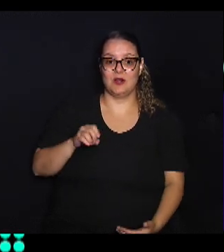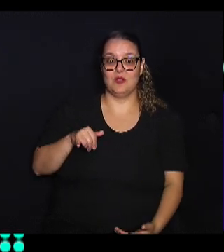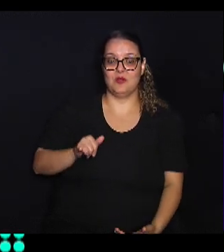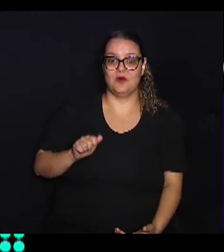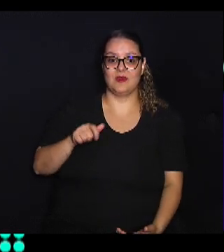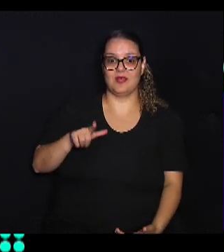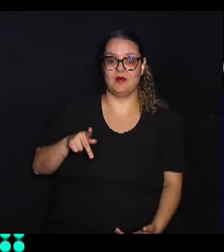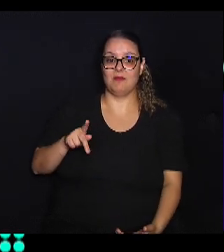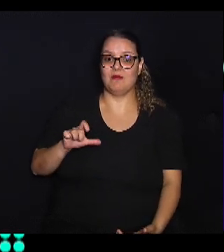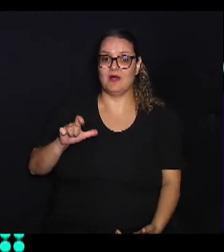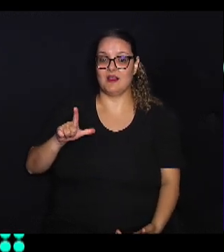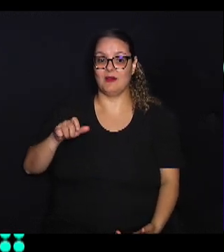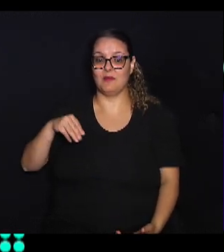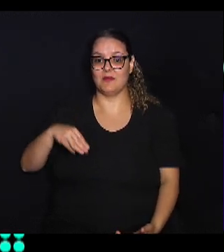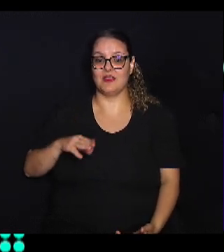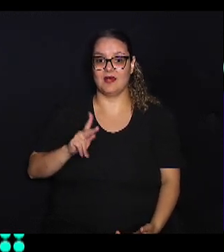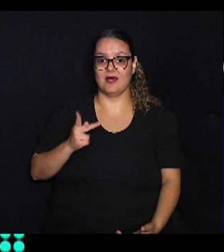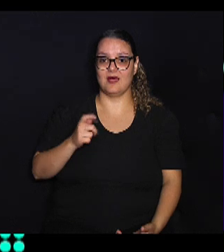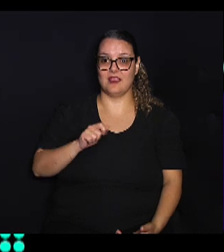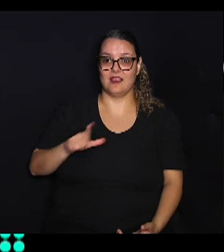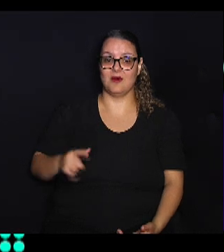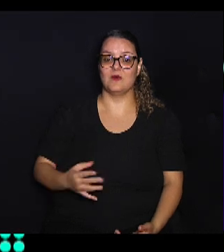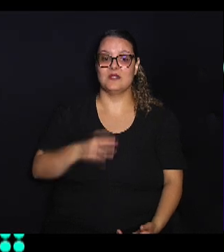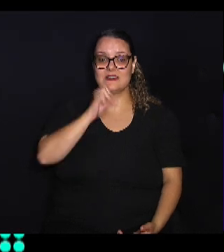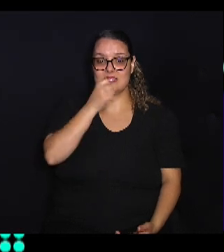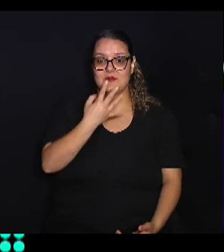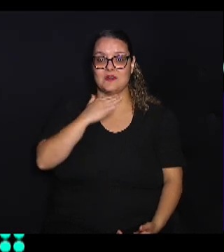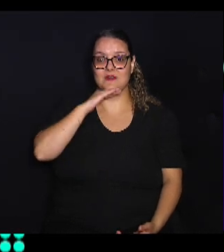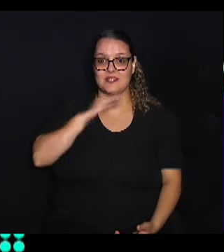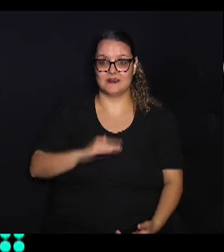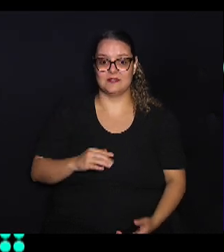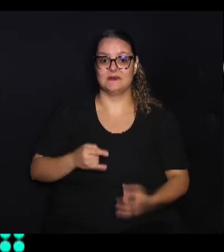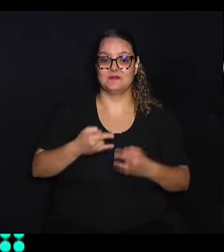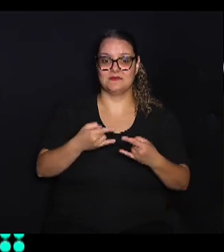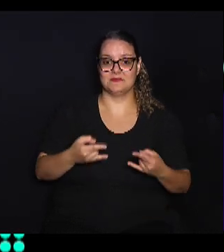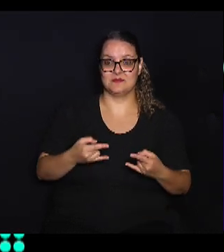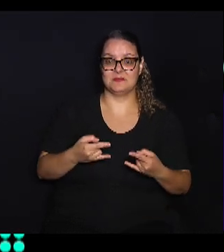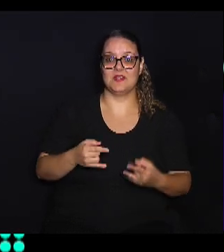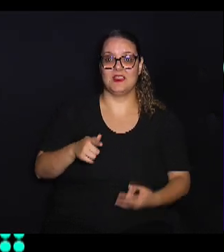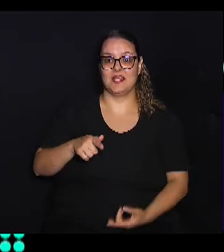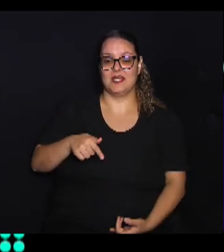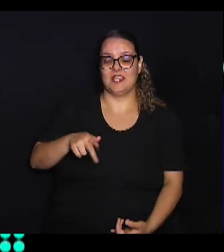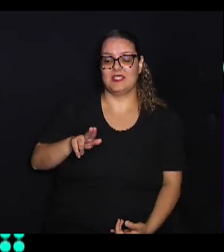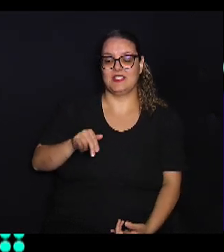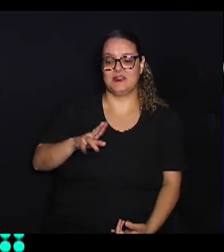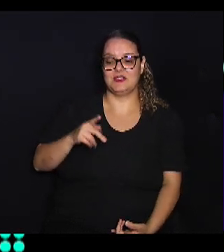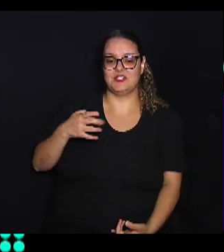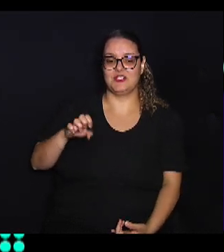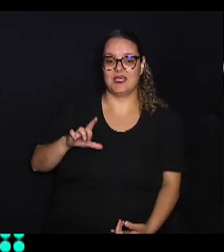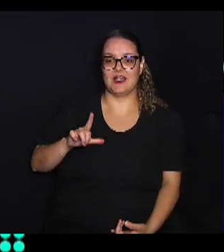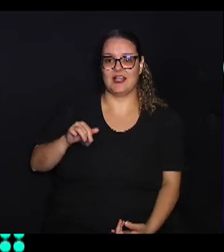Hall, sábado, às 4 da tarde. Ingressos em guichelive.com.br.